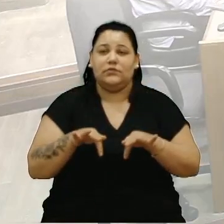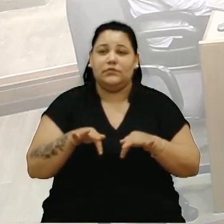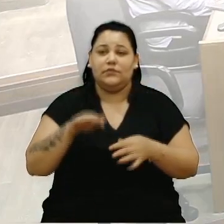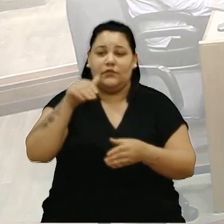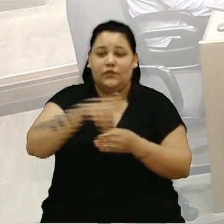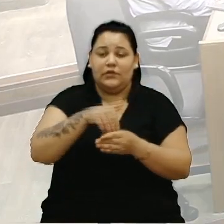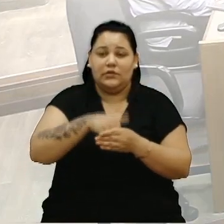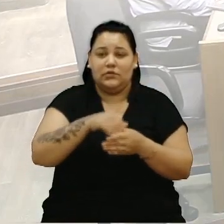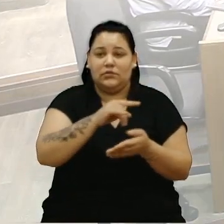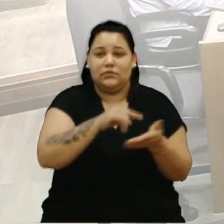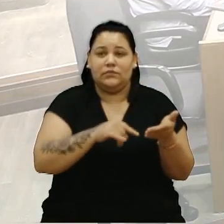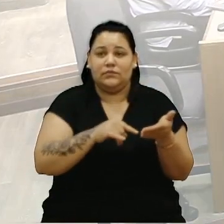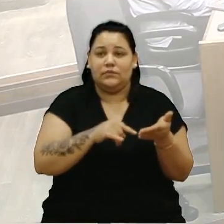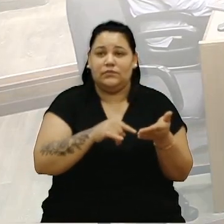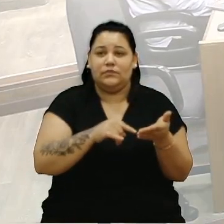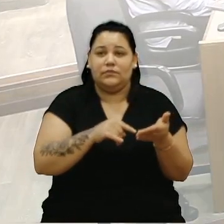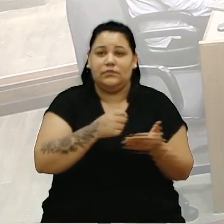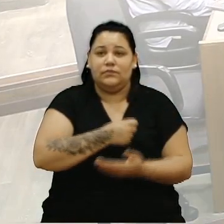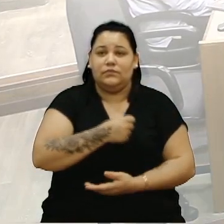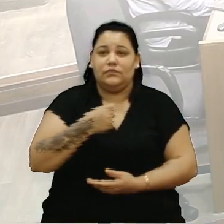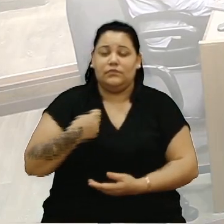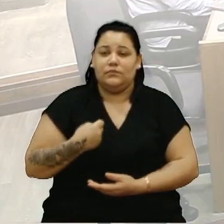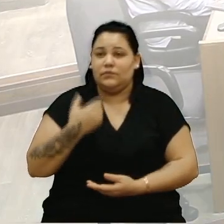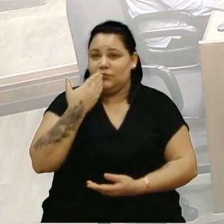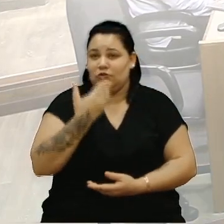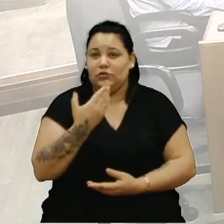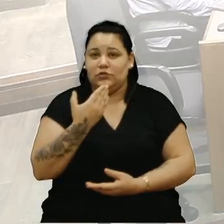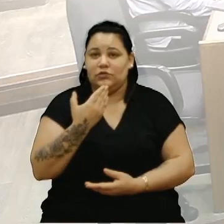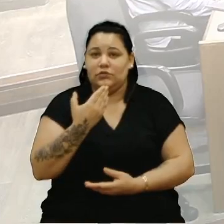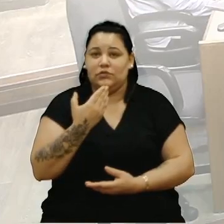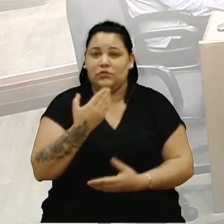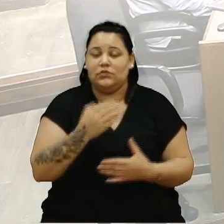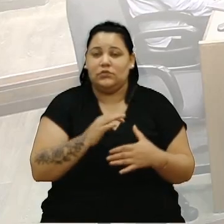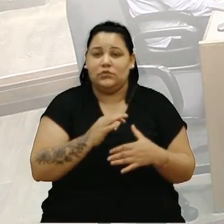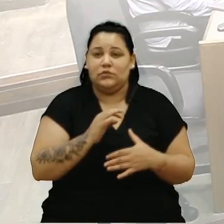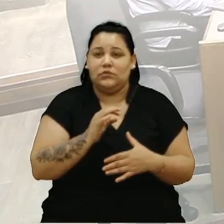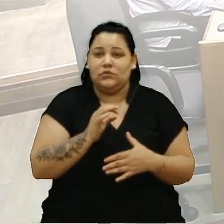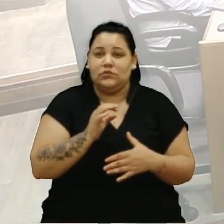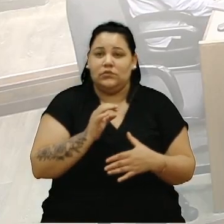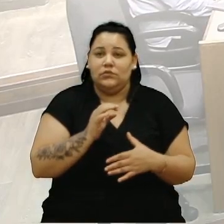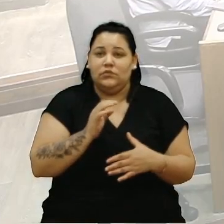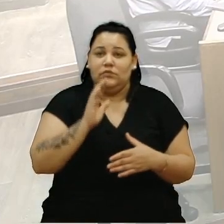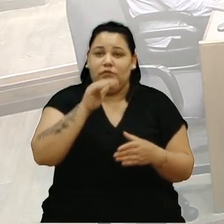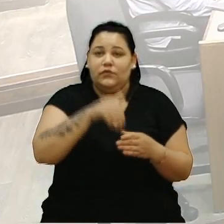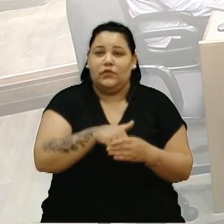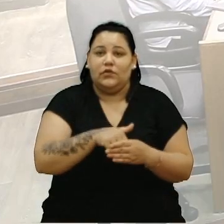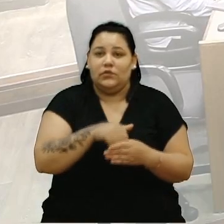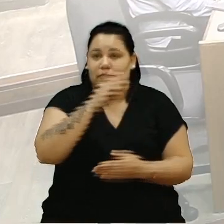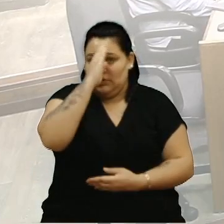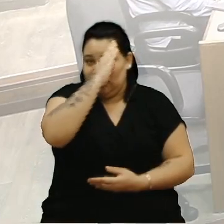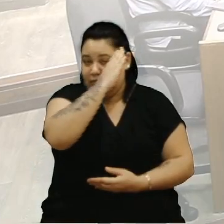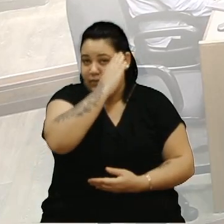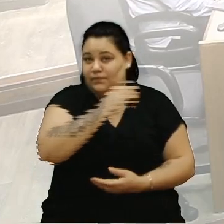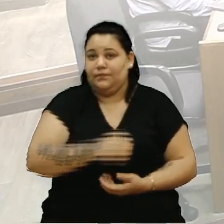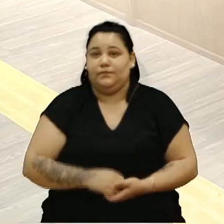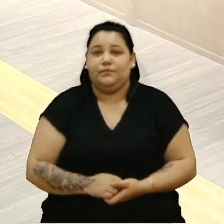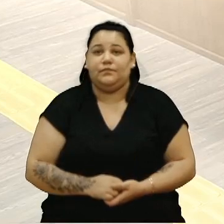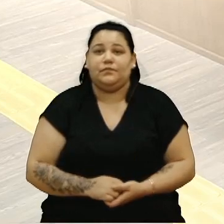Requerimento número 30/2024. Voto, presidente. Declaração de voto, vereador Adriano Bressan.